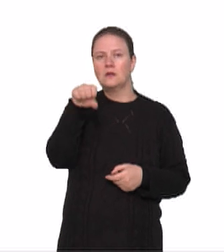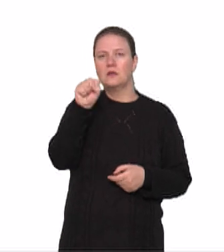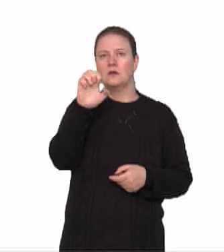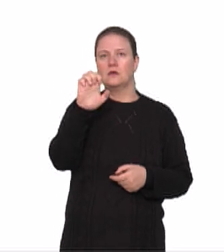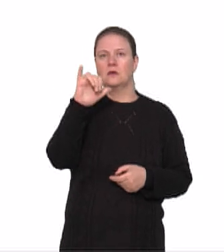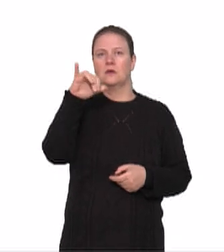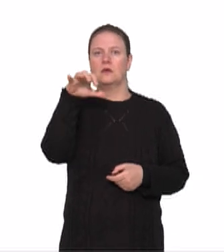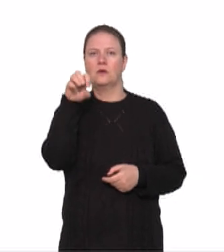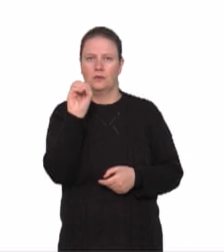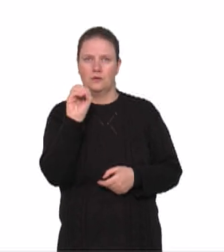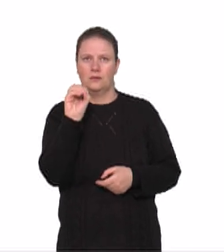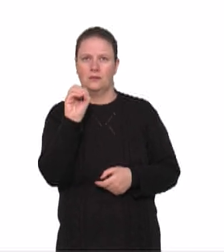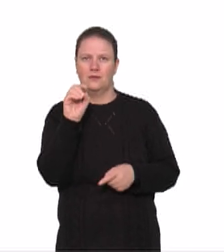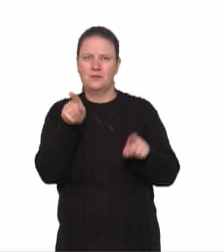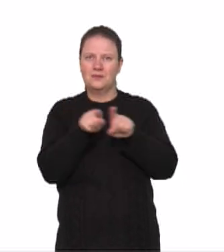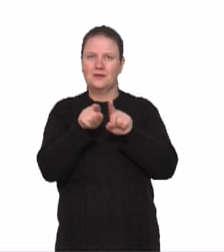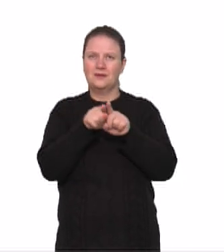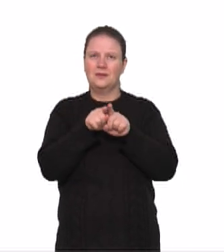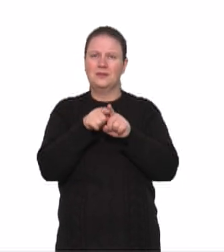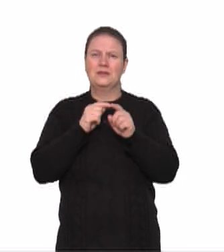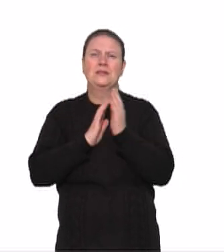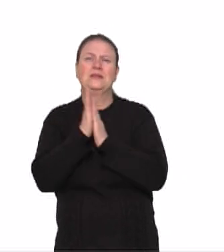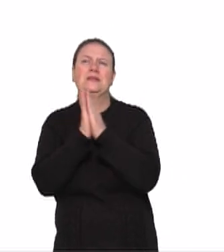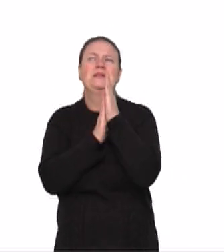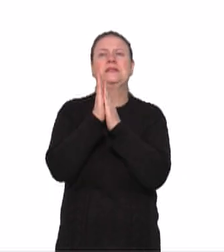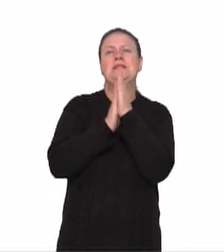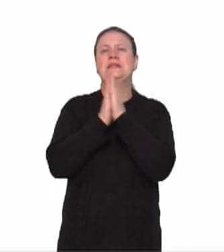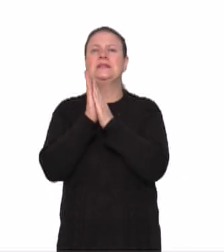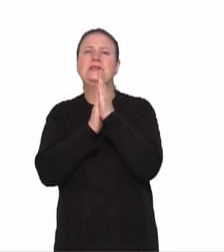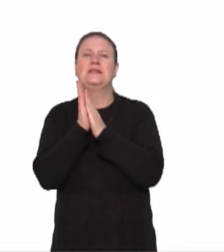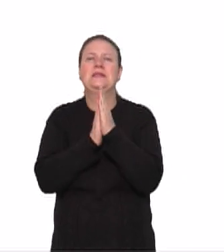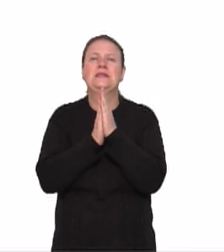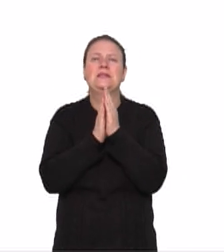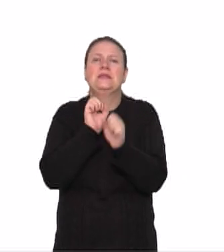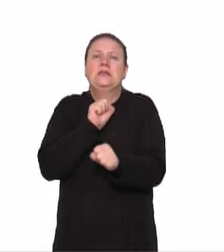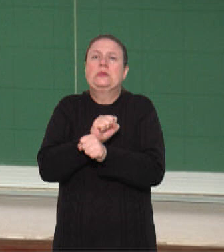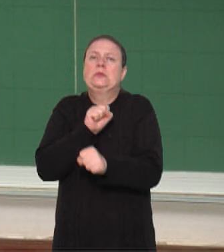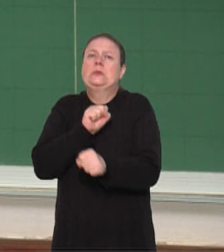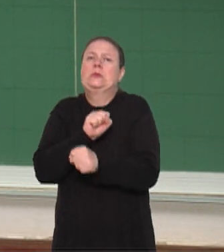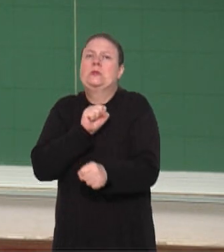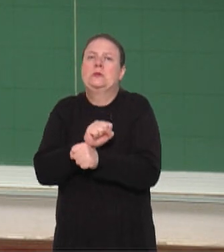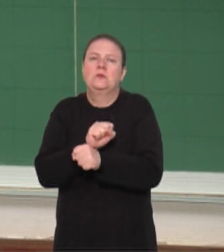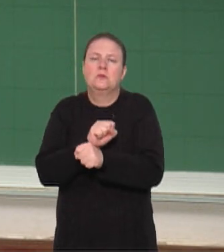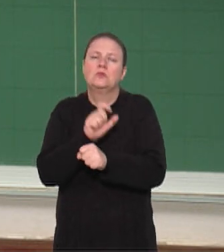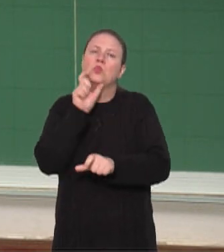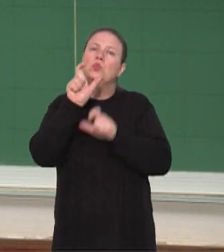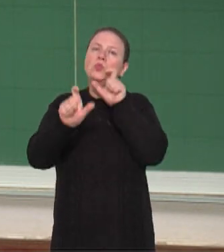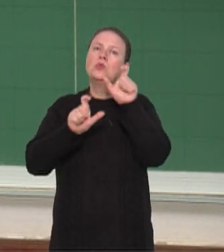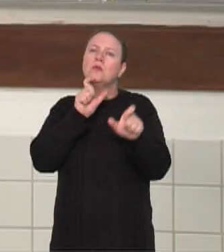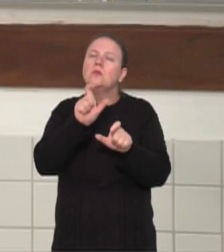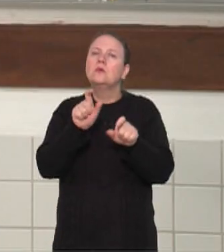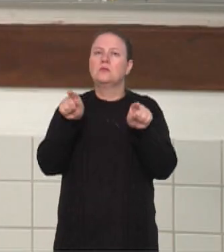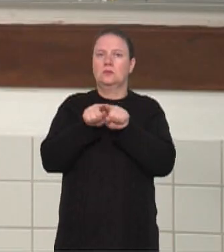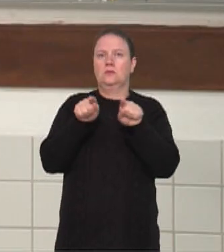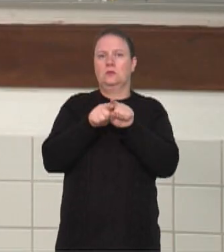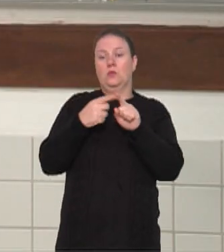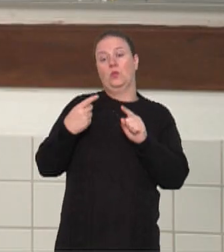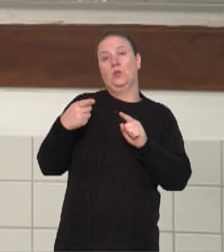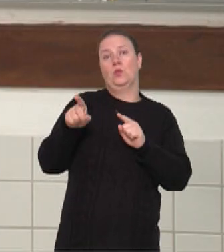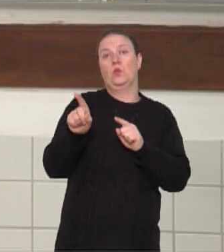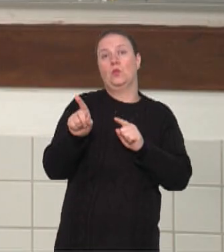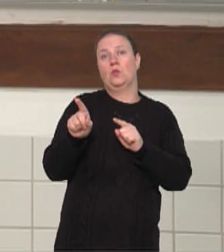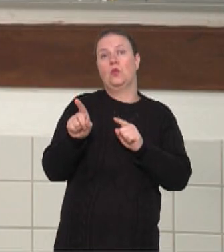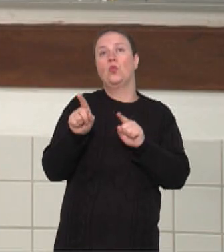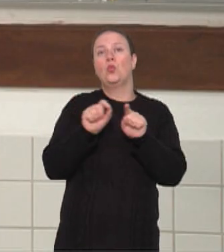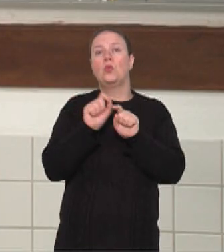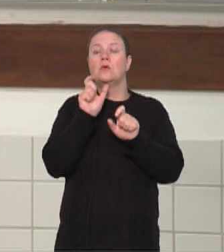com seio, né, no primeiro verso. Então, seio e anseio são palavras que têm a mesma terminação fônica, ou